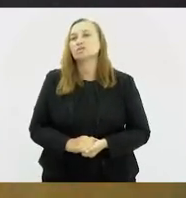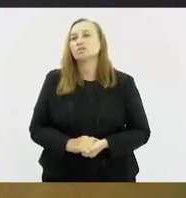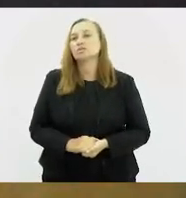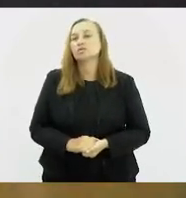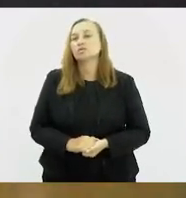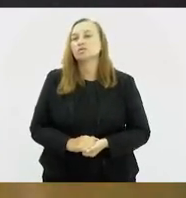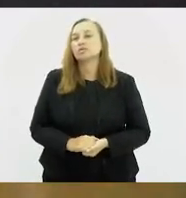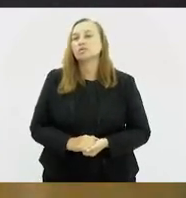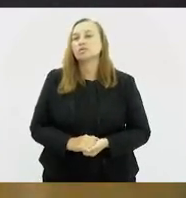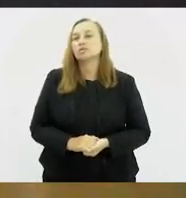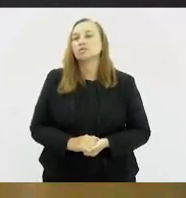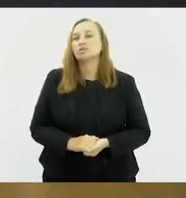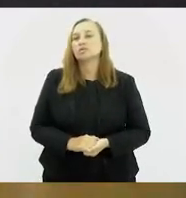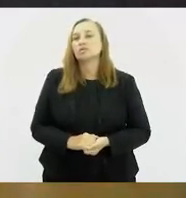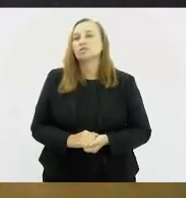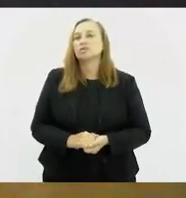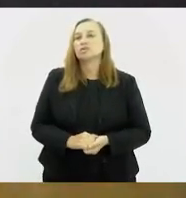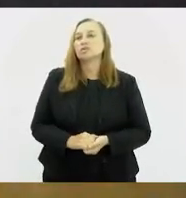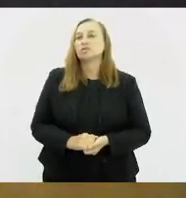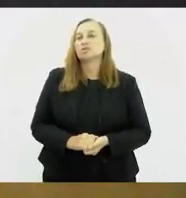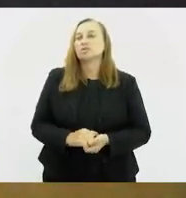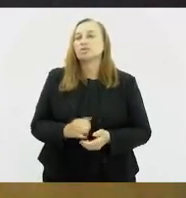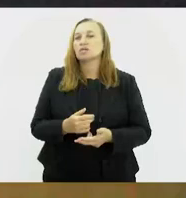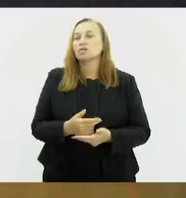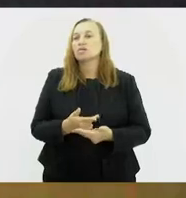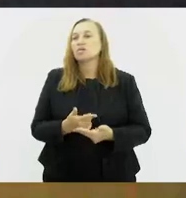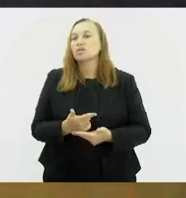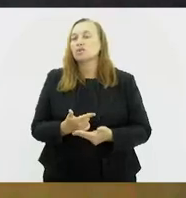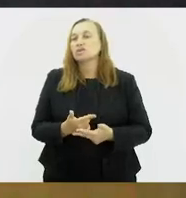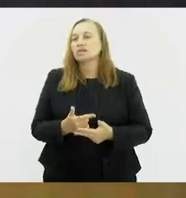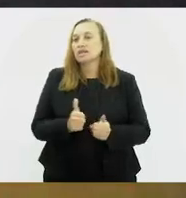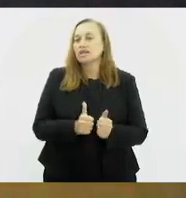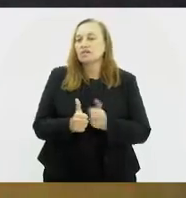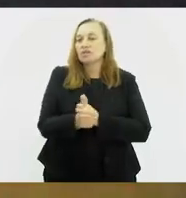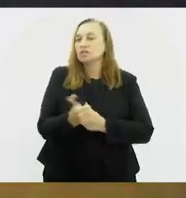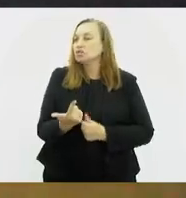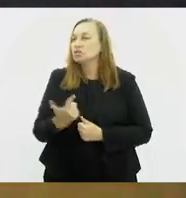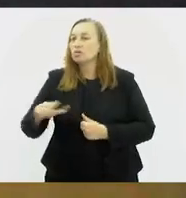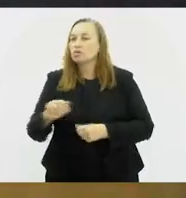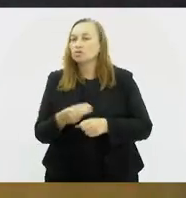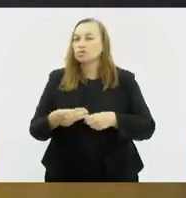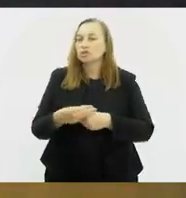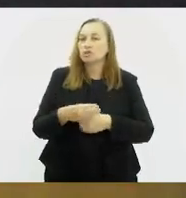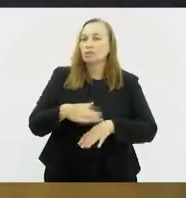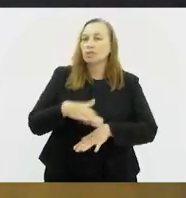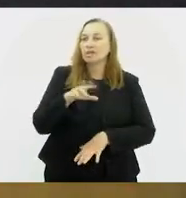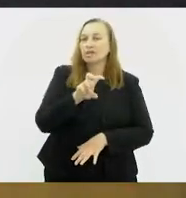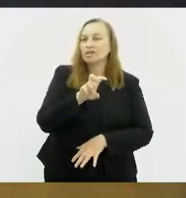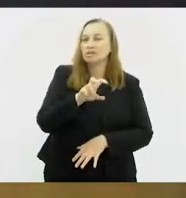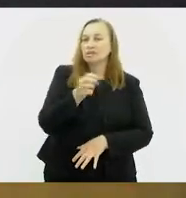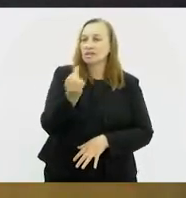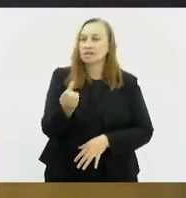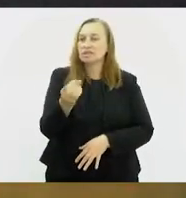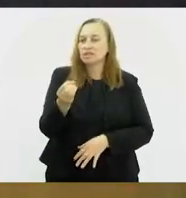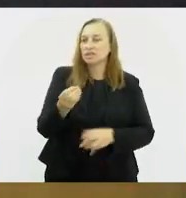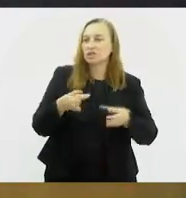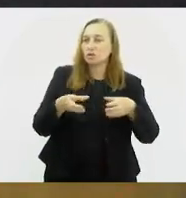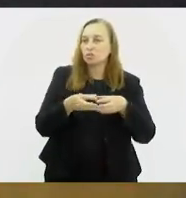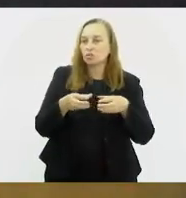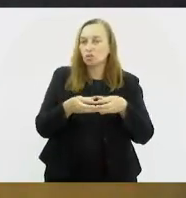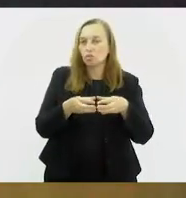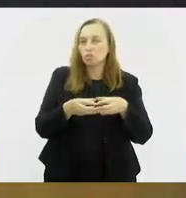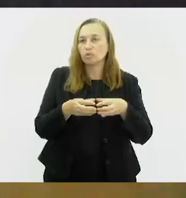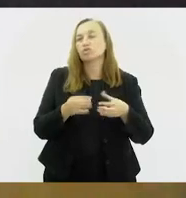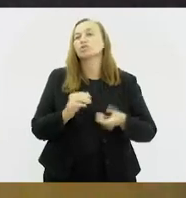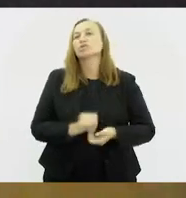deslancha e está à frente de vários outros municípios, quando nós temos mais de 60 grupos de convivência, nós temos todos os grupos